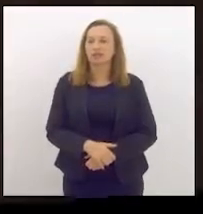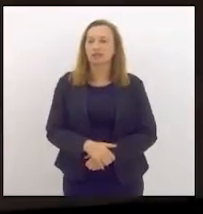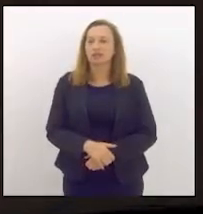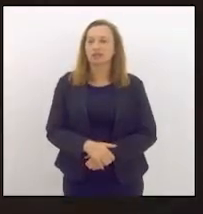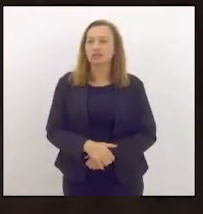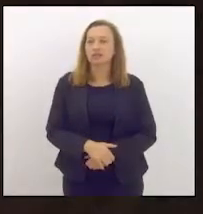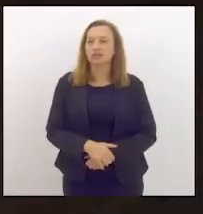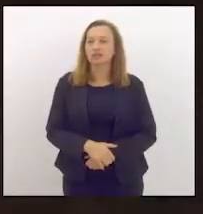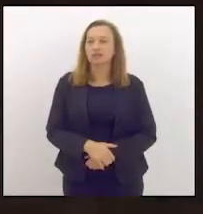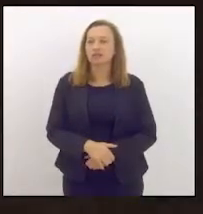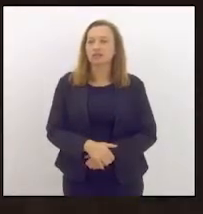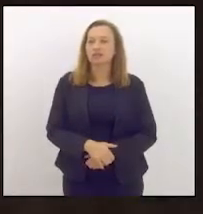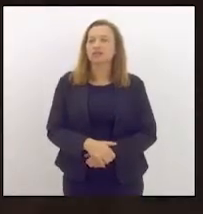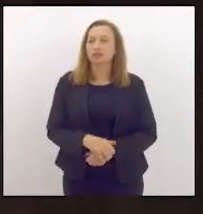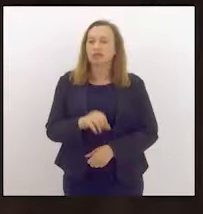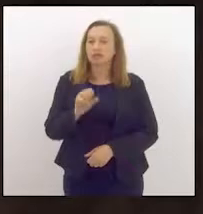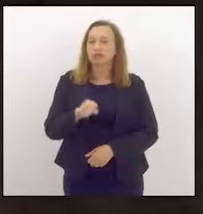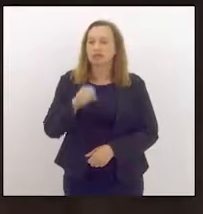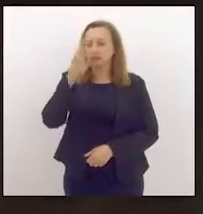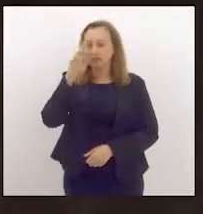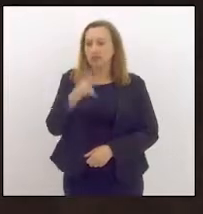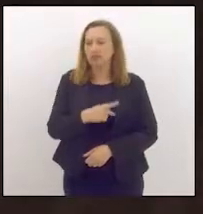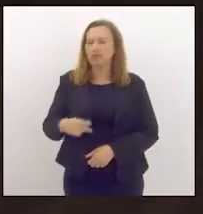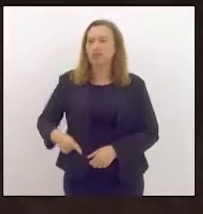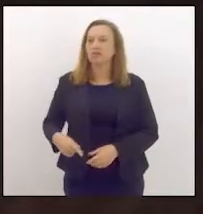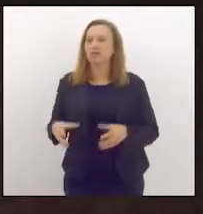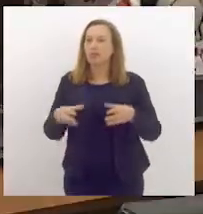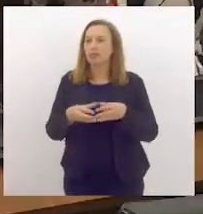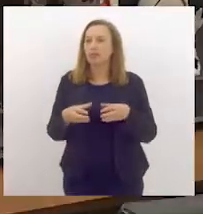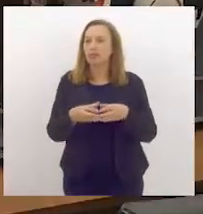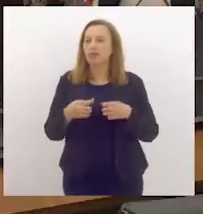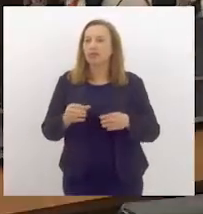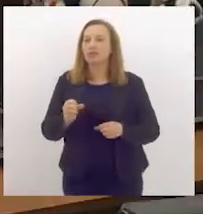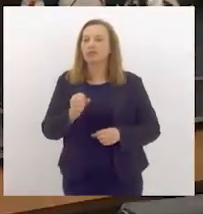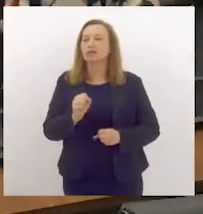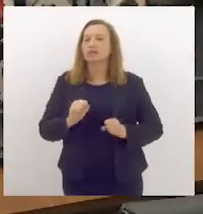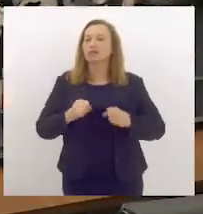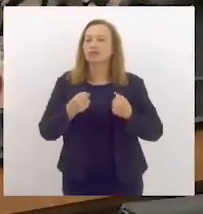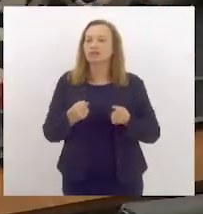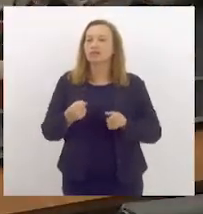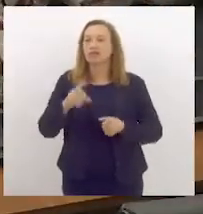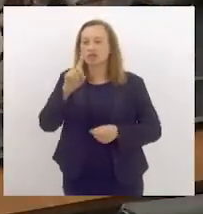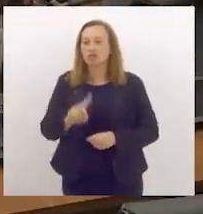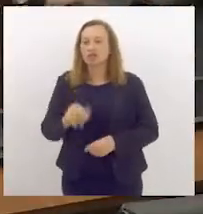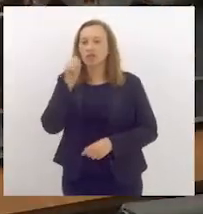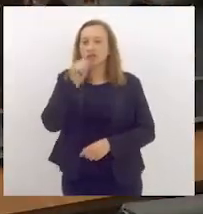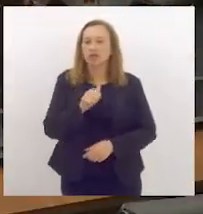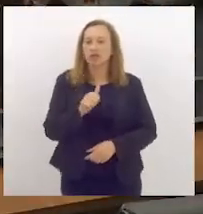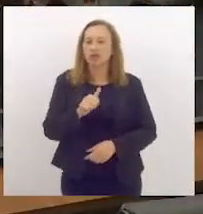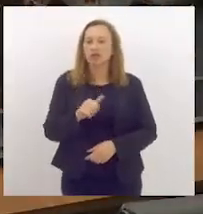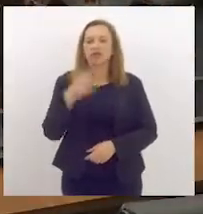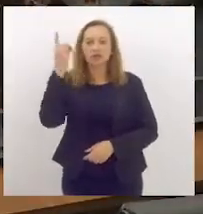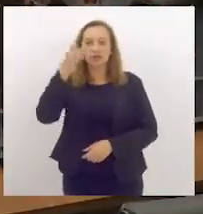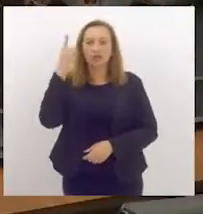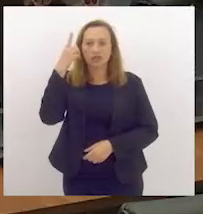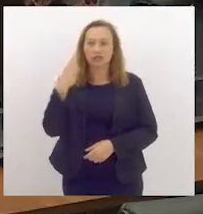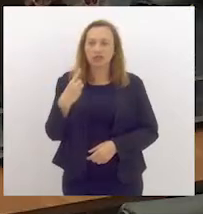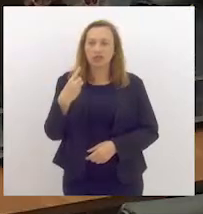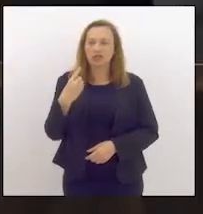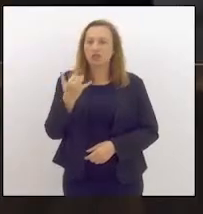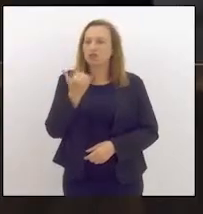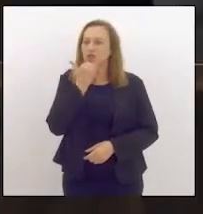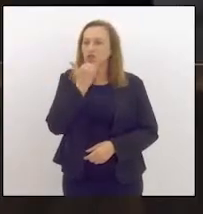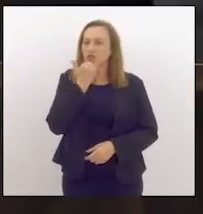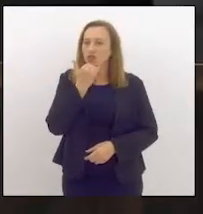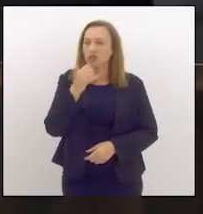o parecer favorável pela comissão de Defesa do direito da mulher deputada ânimo perdão